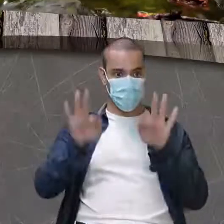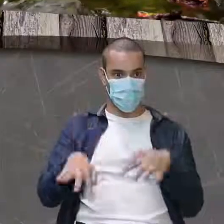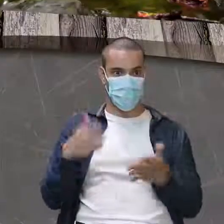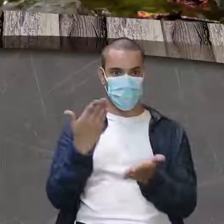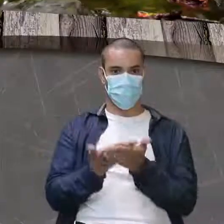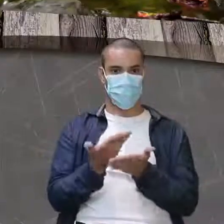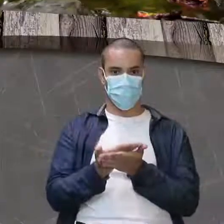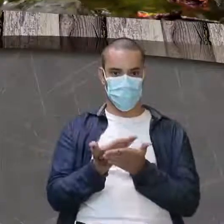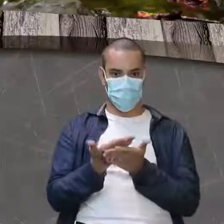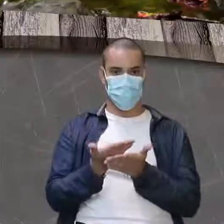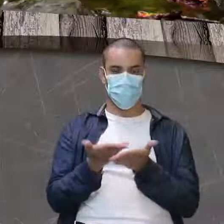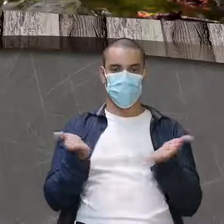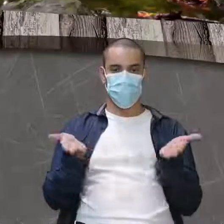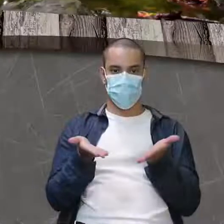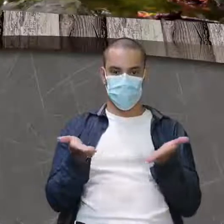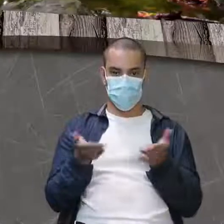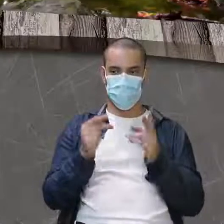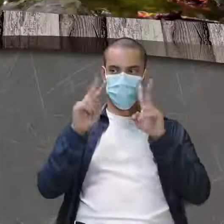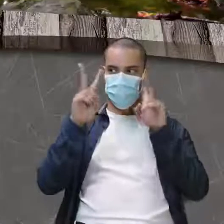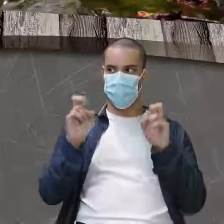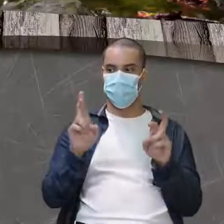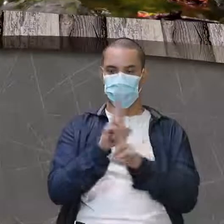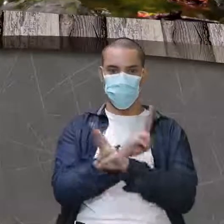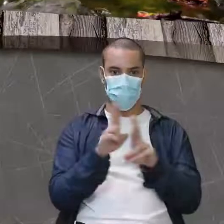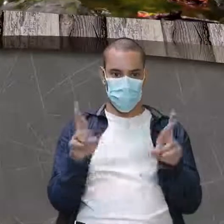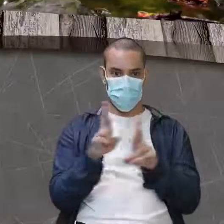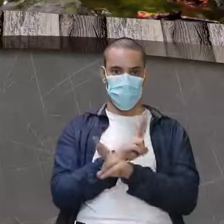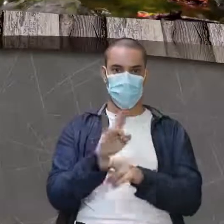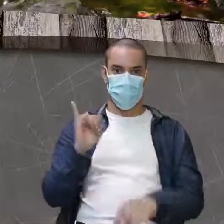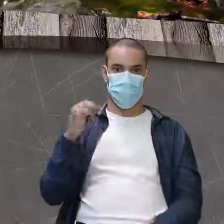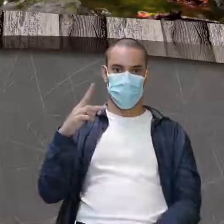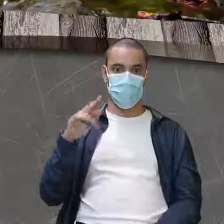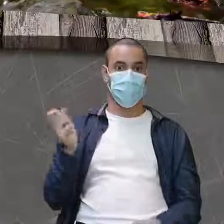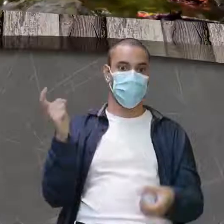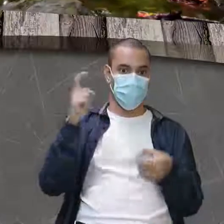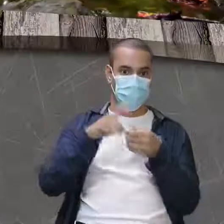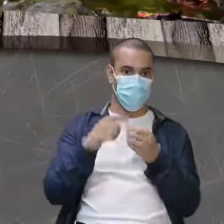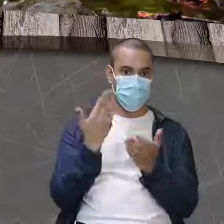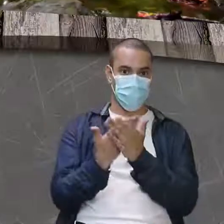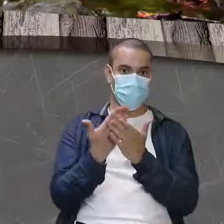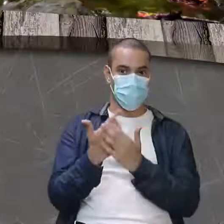essa aula, tá? Sobre as relações intraespecíficas.